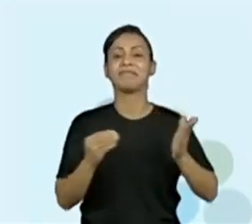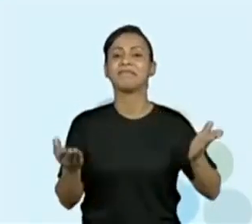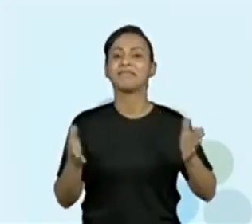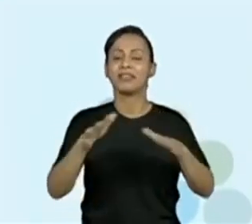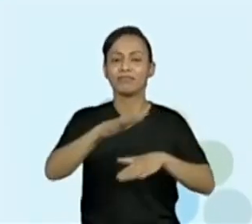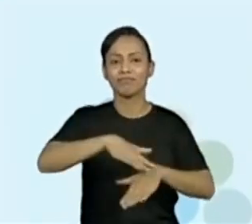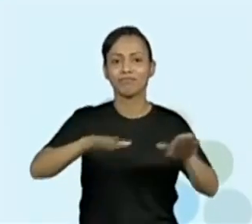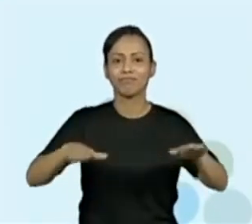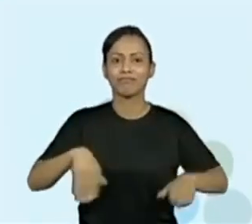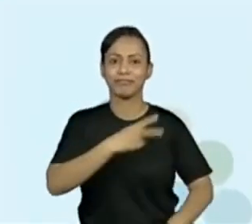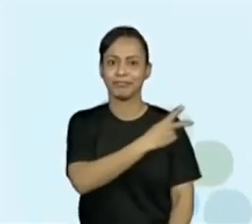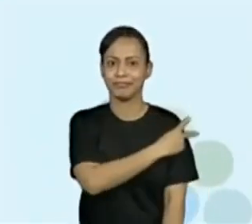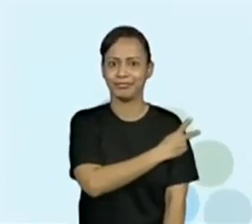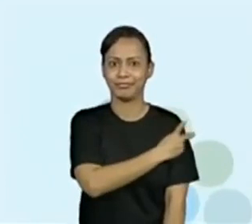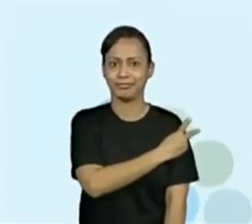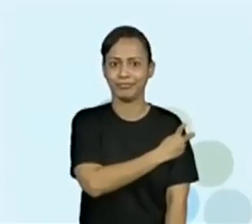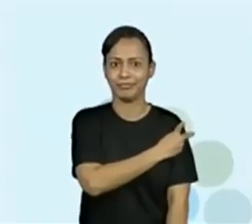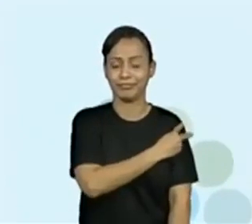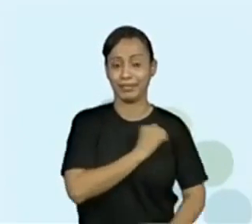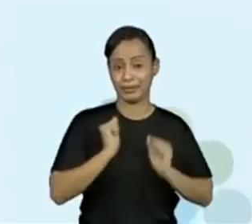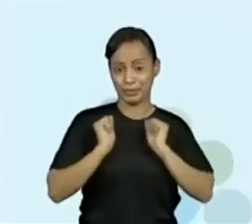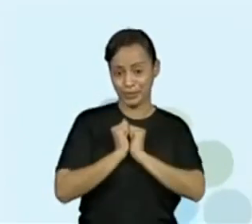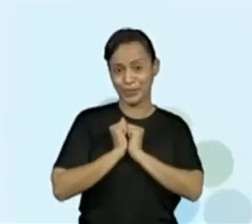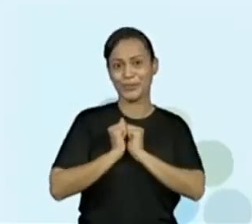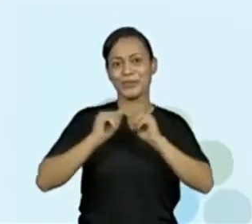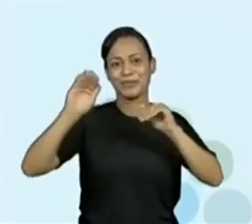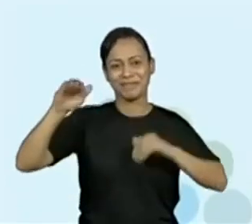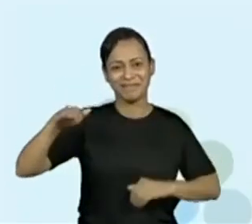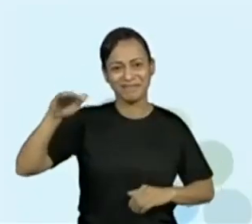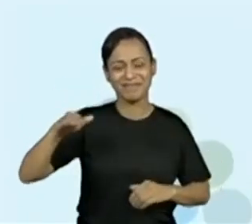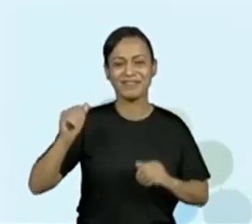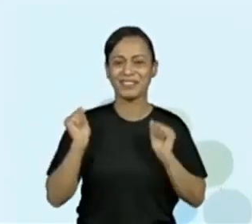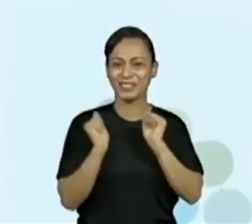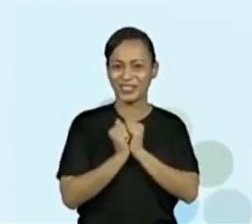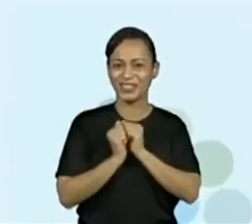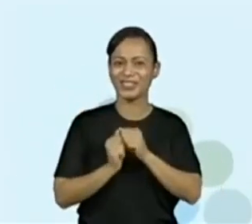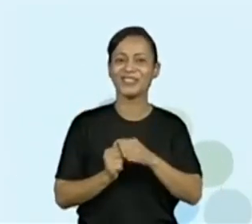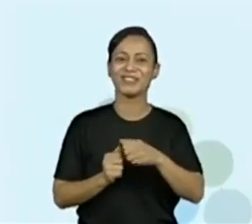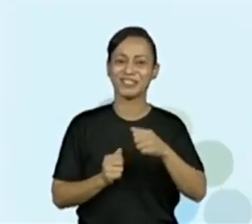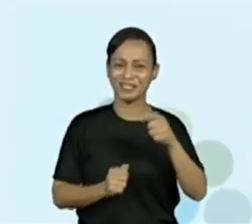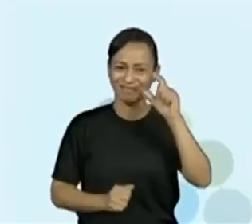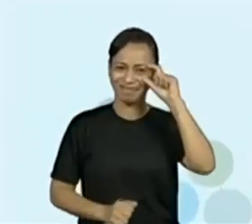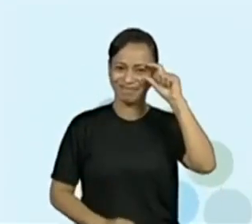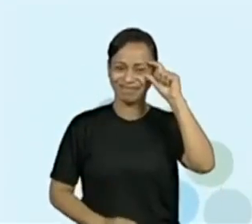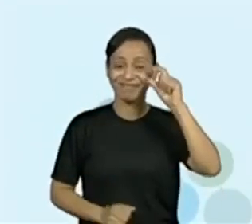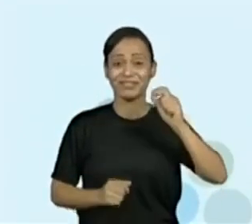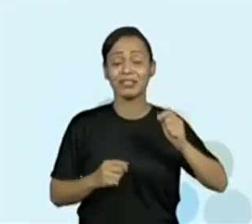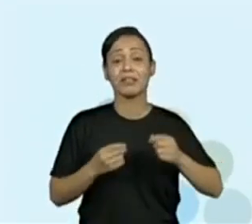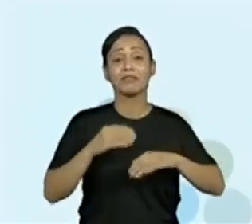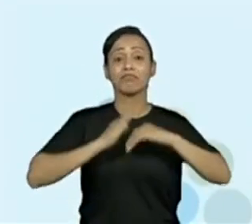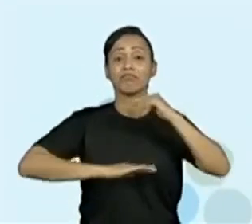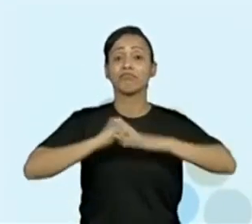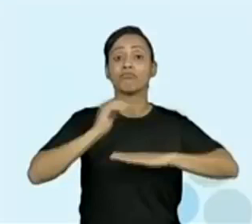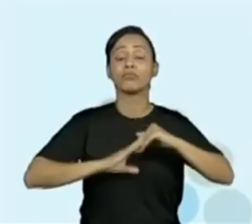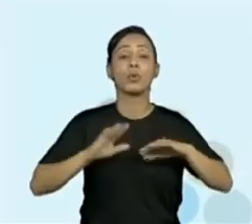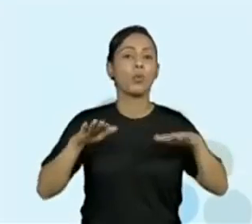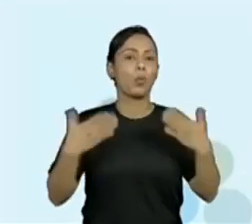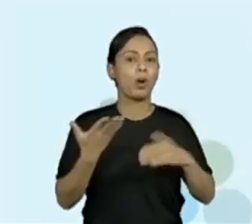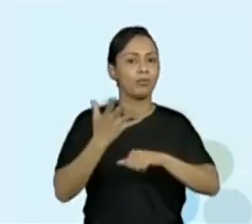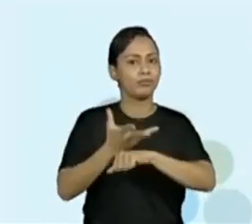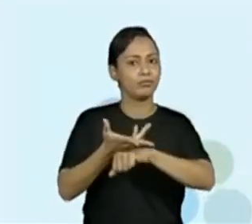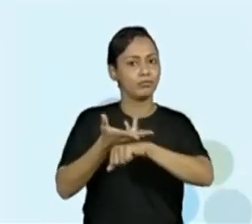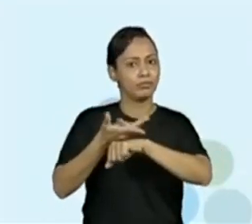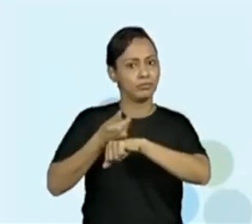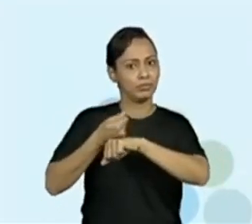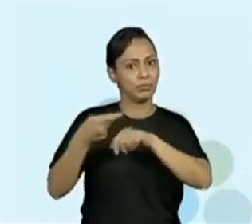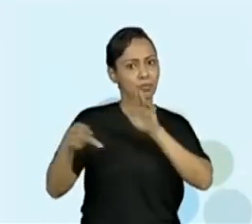ano. Estamos nós aqui, não é, professora Genoveva, professora Joyce. E a nossa habilidade é a